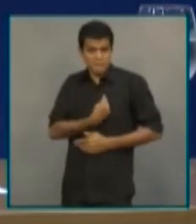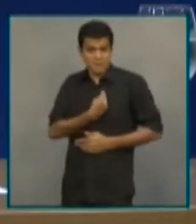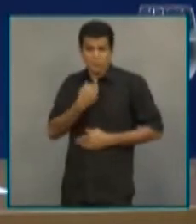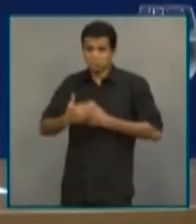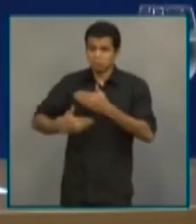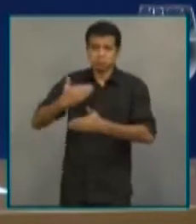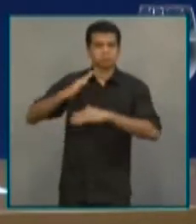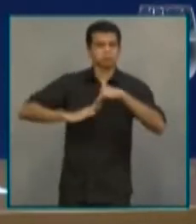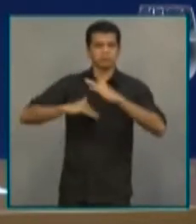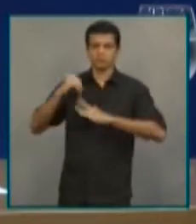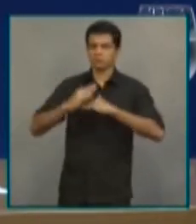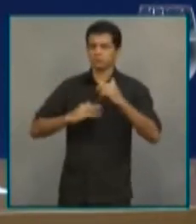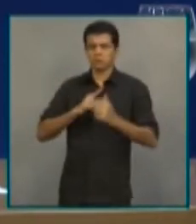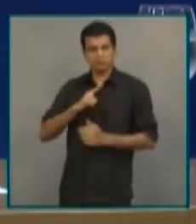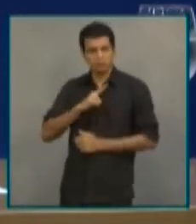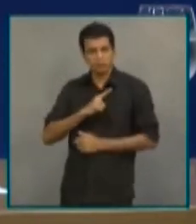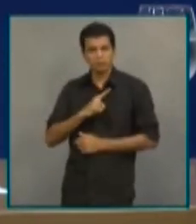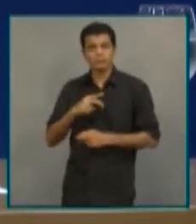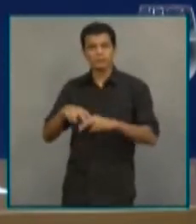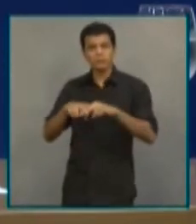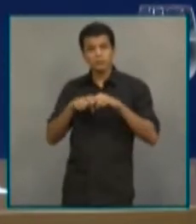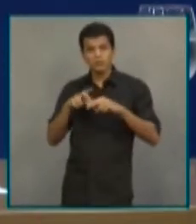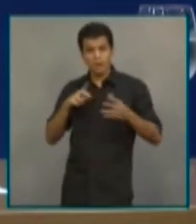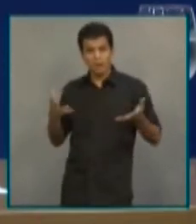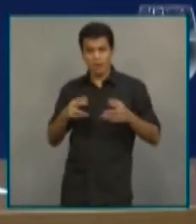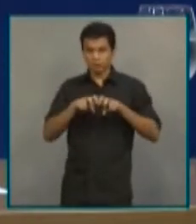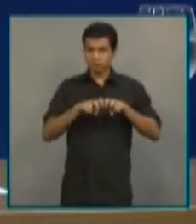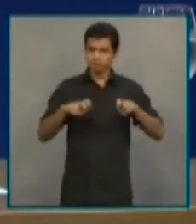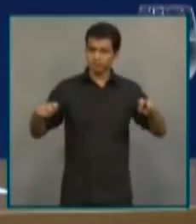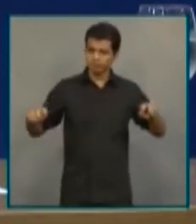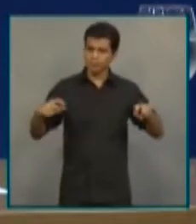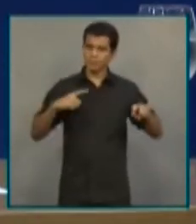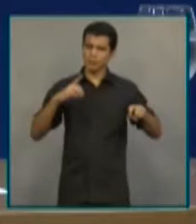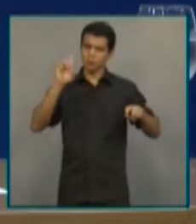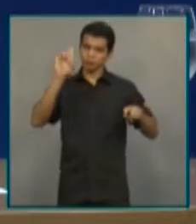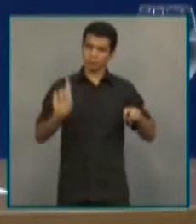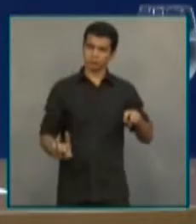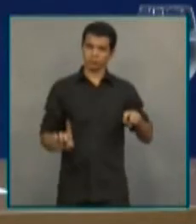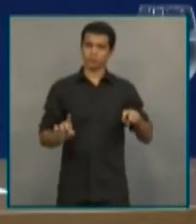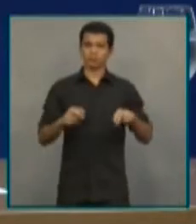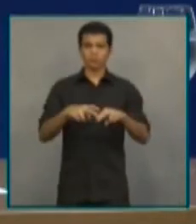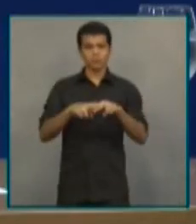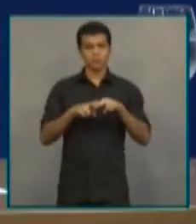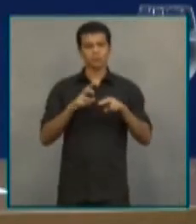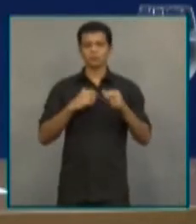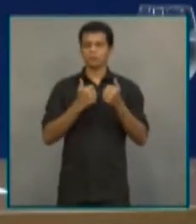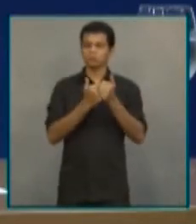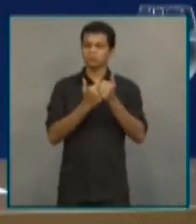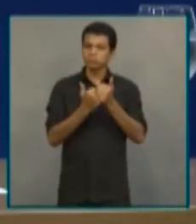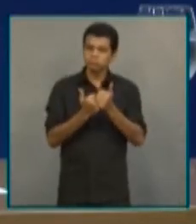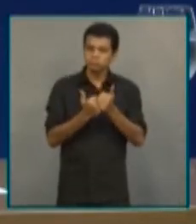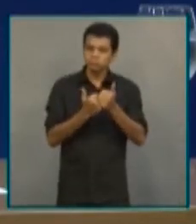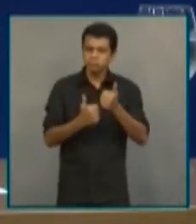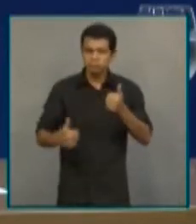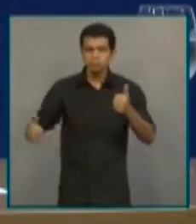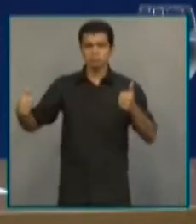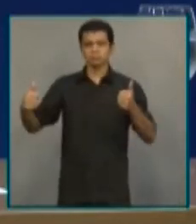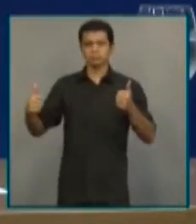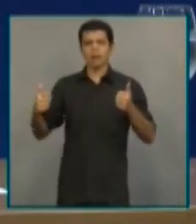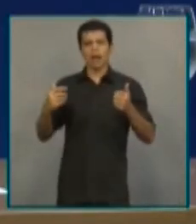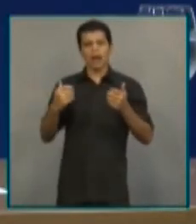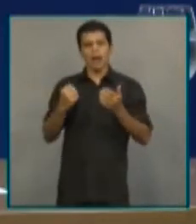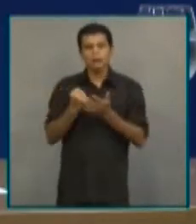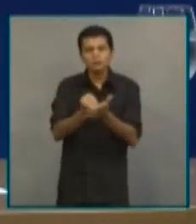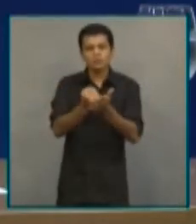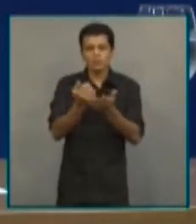que talvez, e agora como integrante da mesa diretora, pudesse ajudar nesse debate a todos os advogados do Estado do Ceará, permitindo